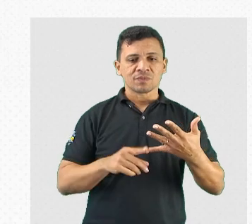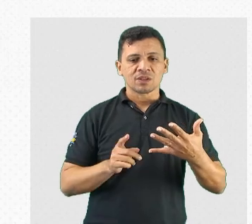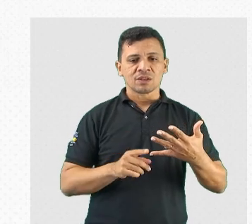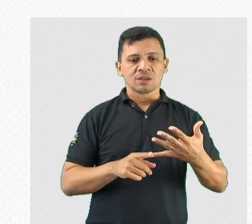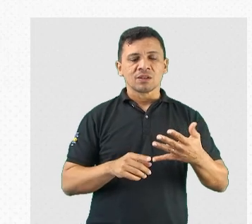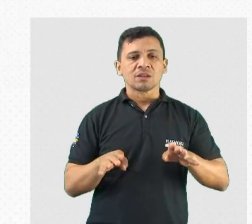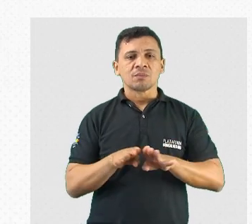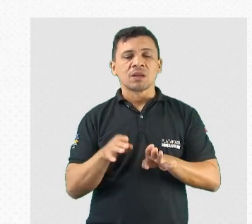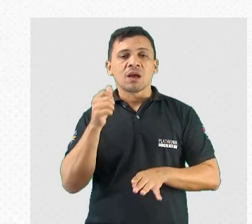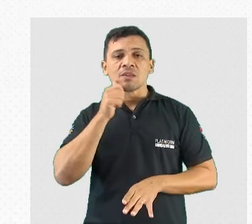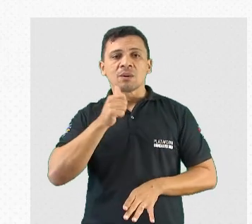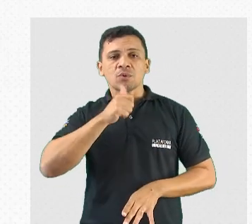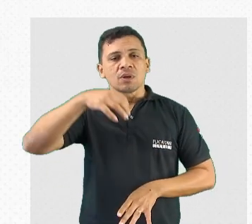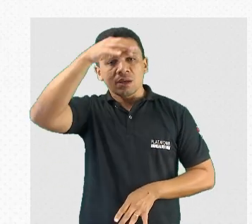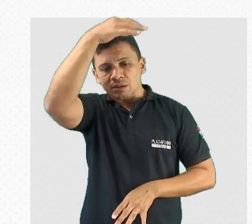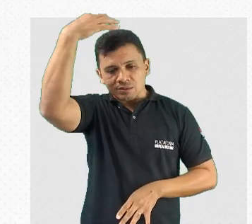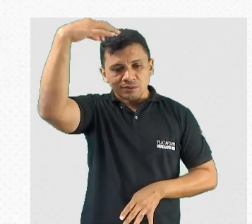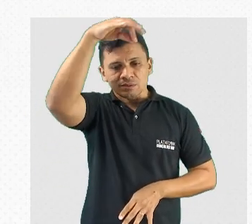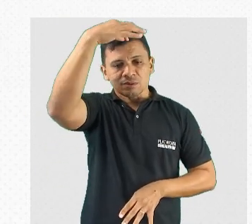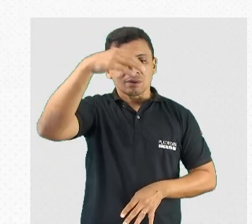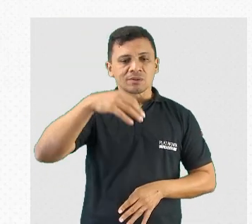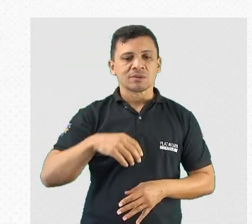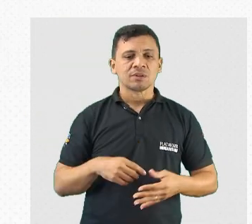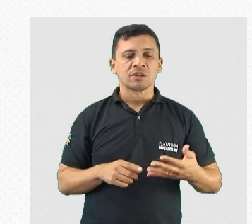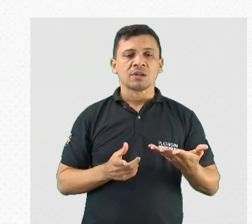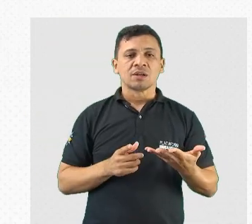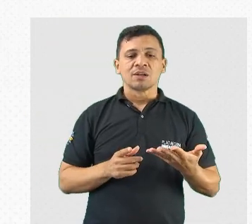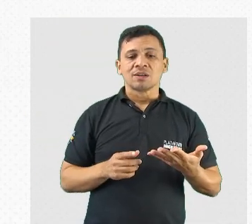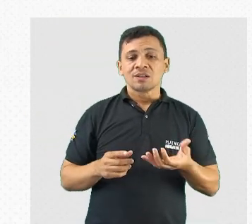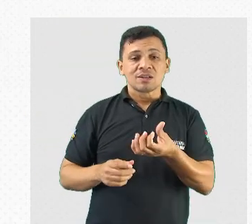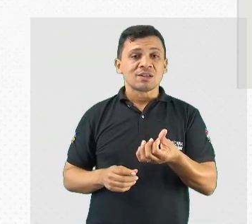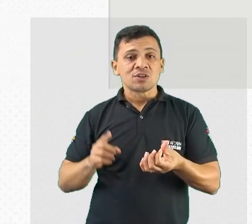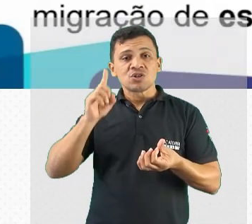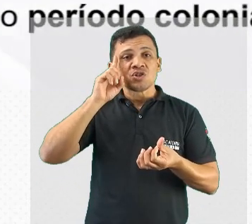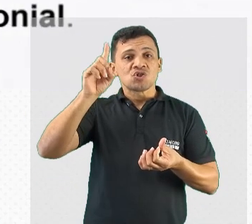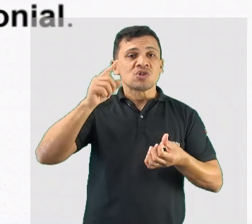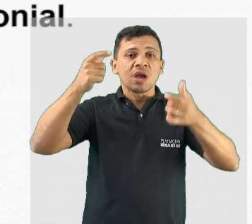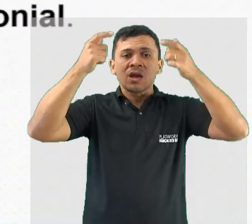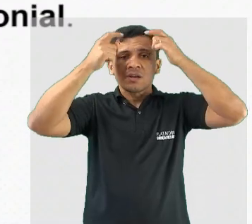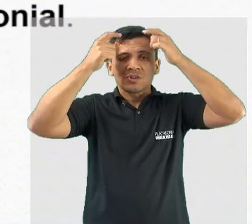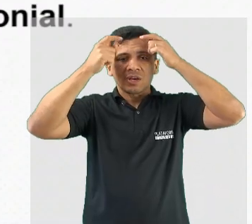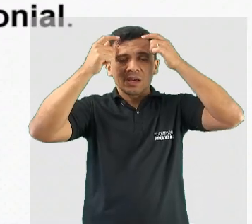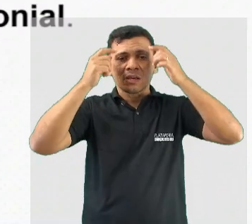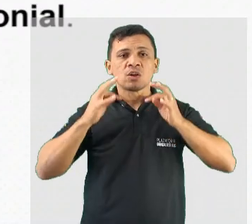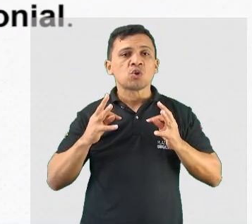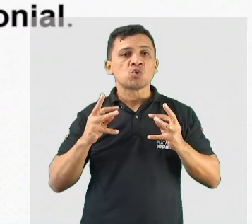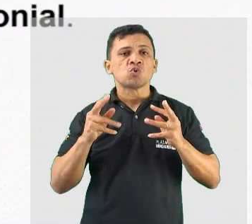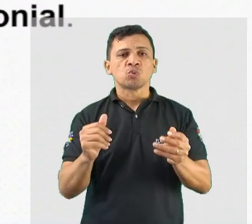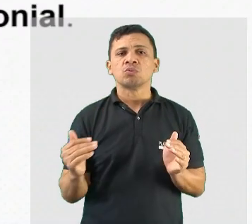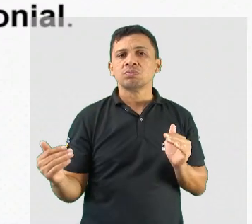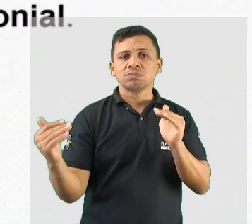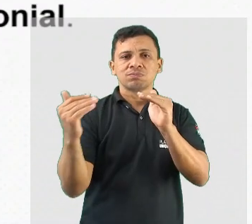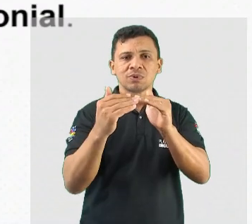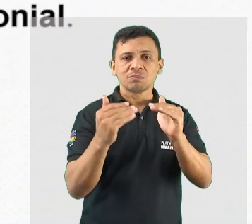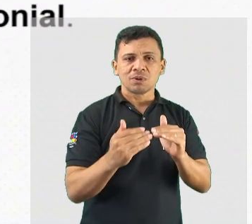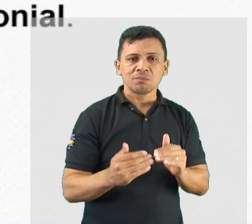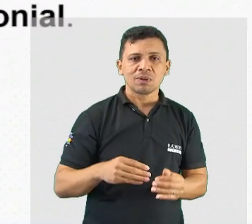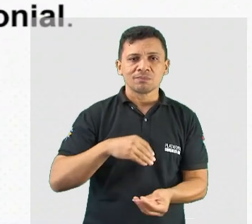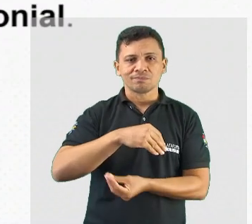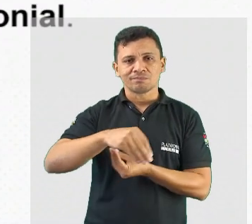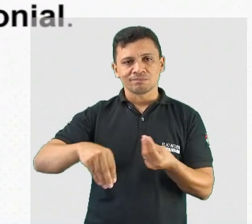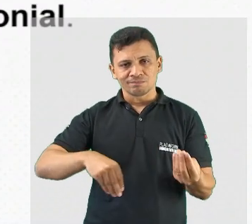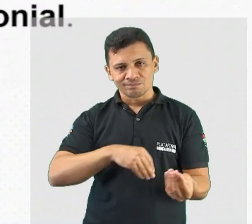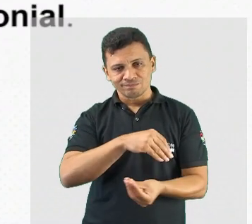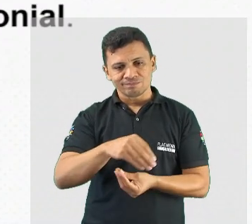causa do sincretismo com o catolicismo, o Dia de Reis em janeiro, tudo isso tem esse casamento, esse processo sincrético.